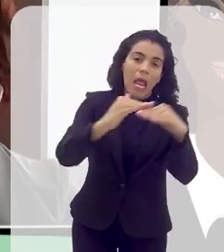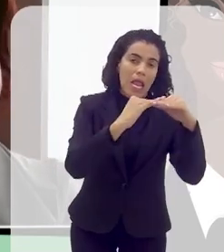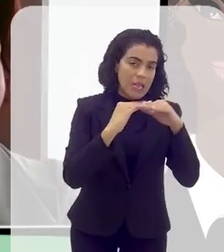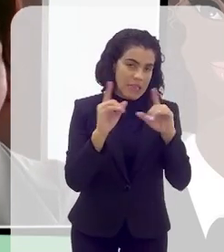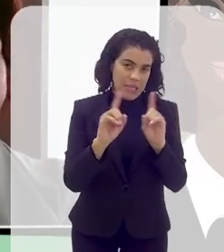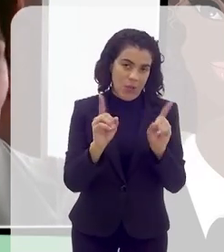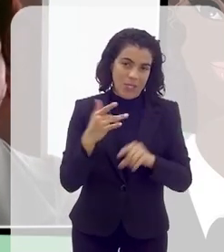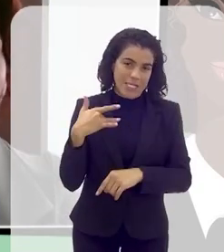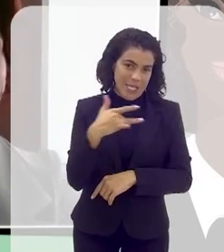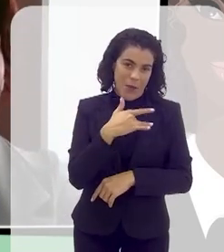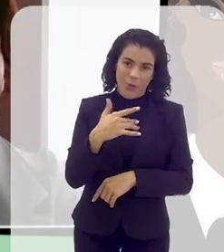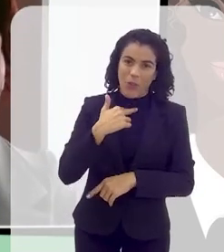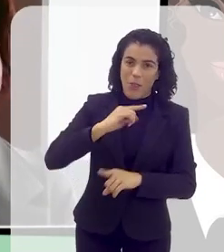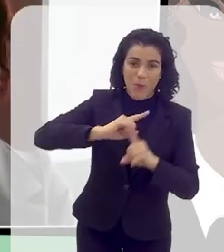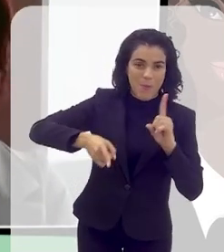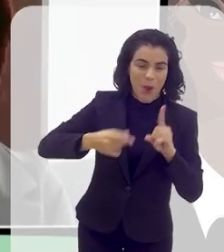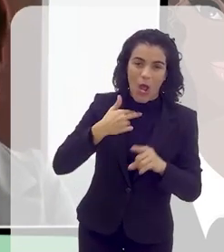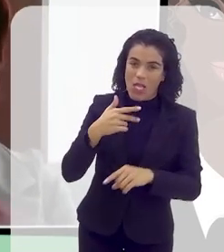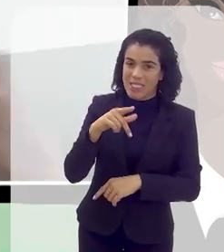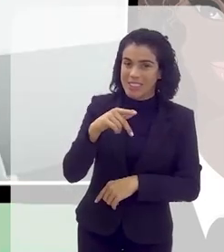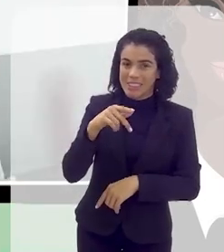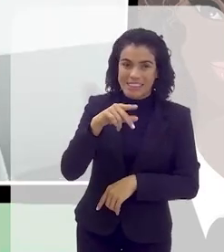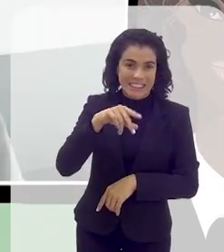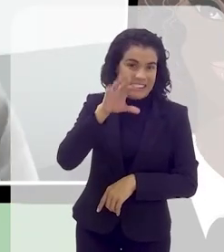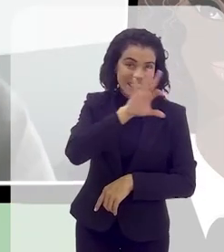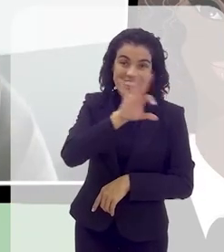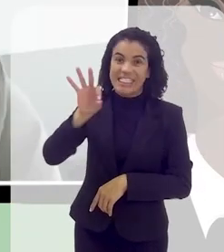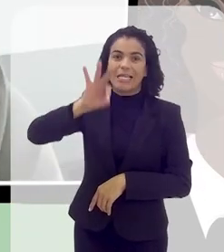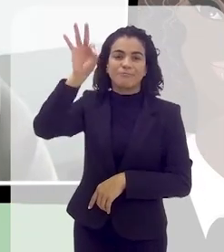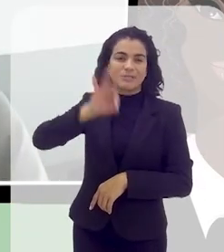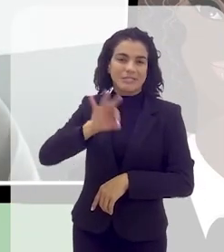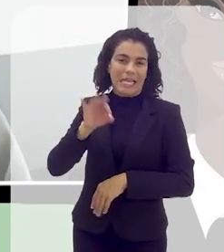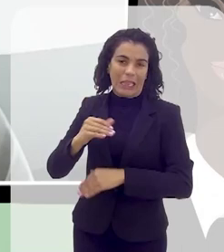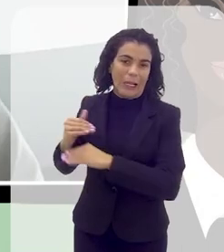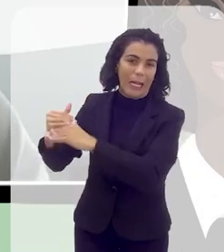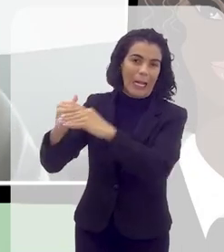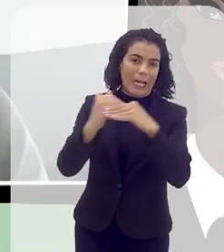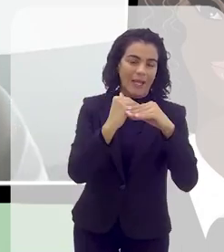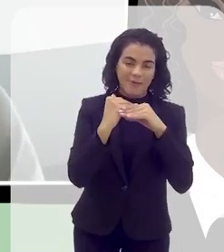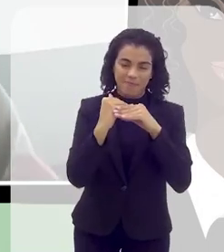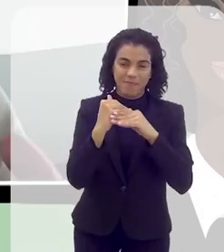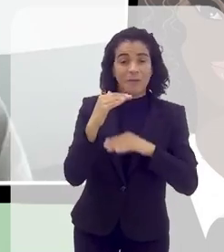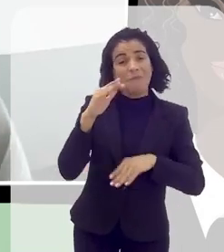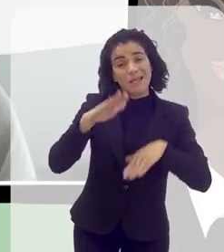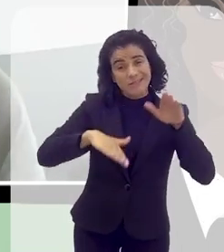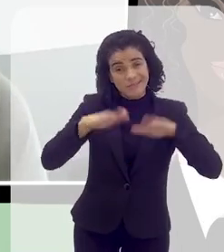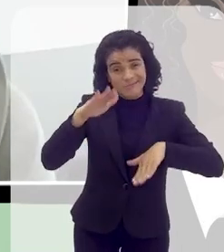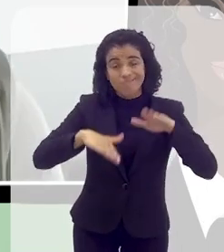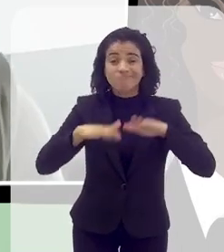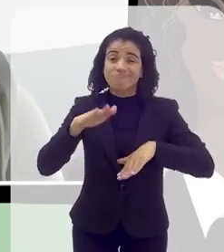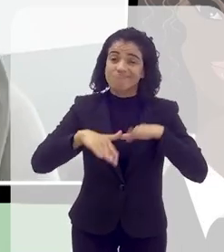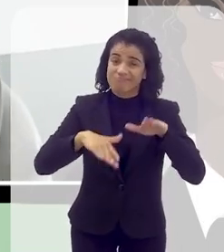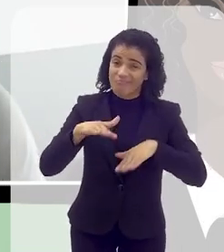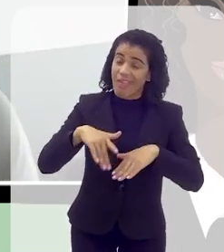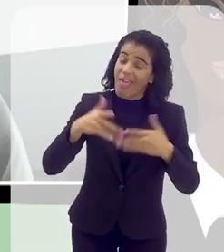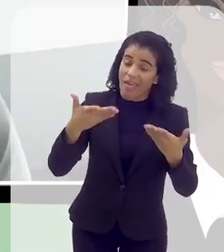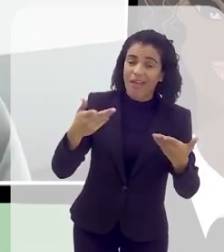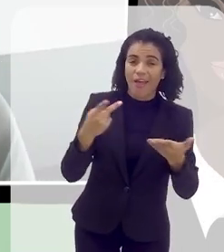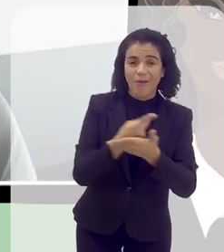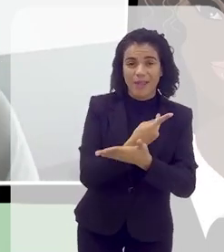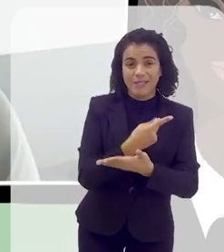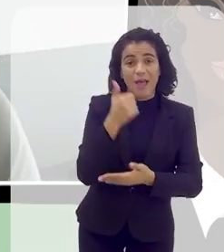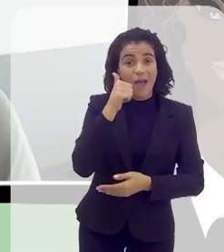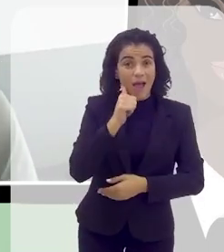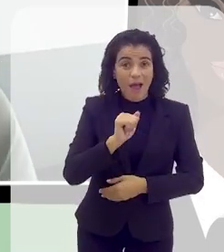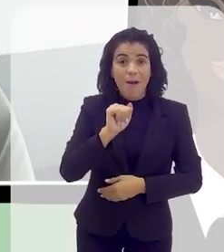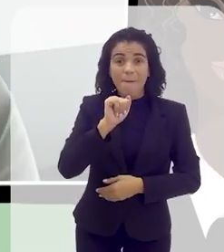saúde. Generalizar, né, É, na Denise? saúde a gente nunca usa, né? Sempre e nunca a gente evita esses extremos, mas na maioria absoluta das vezes é assim